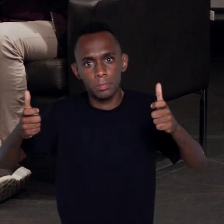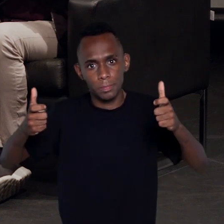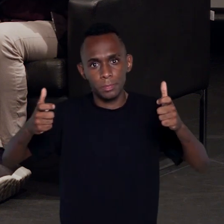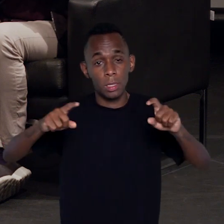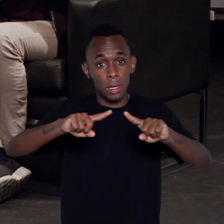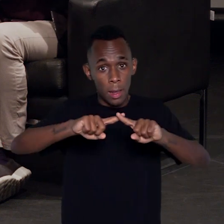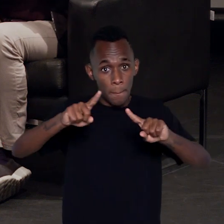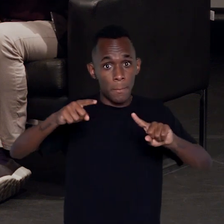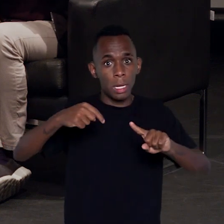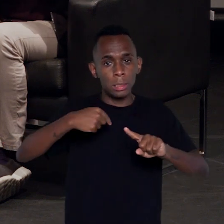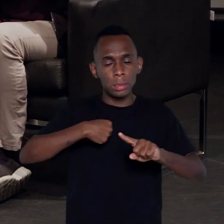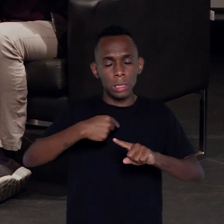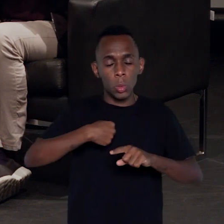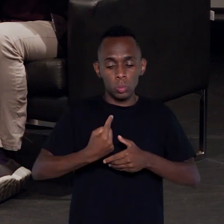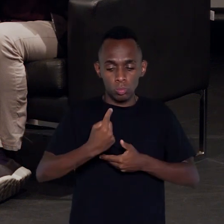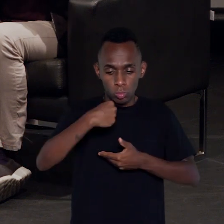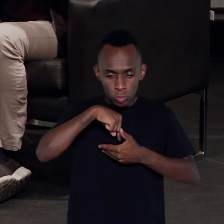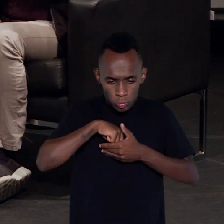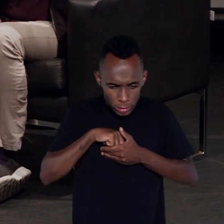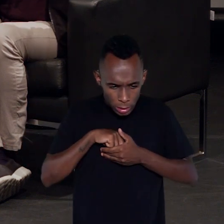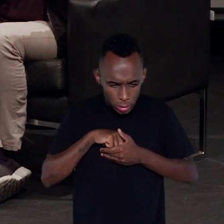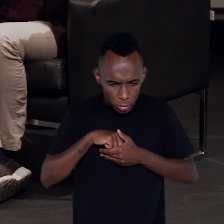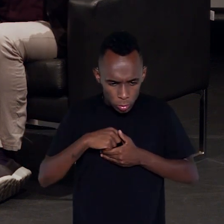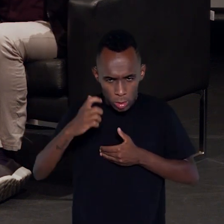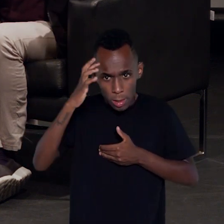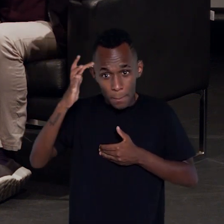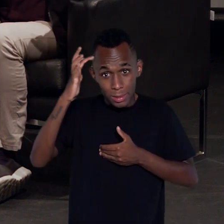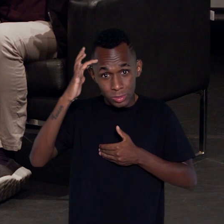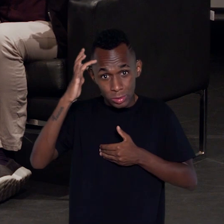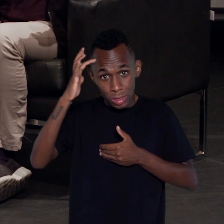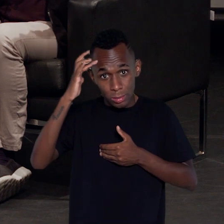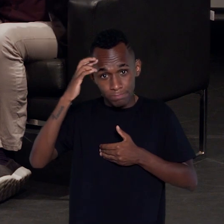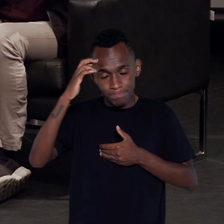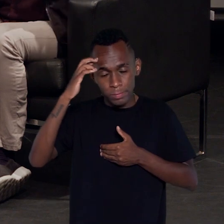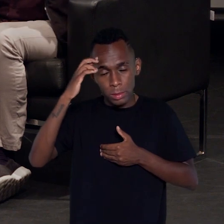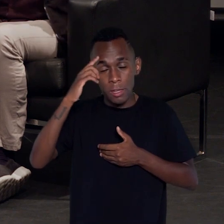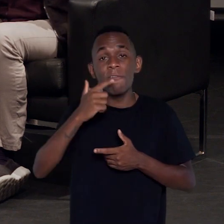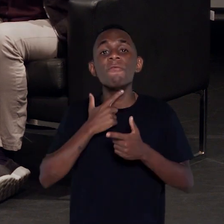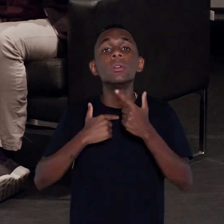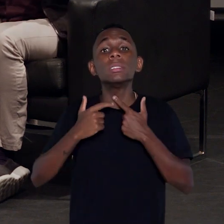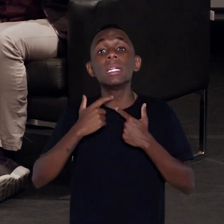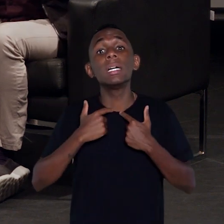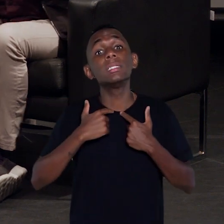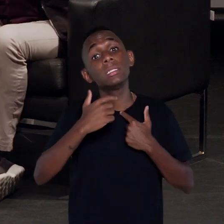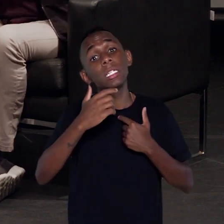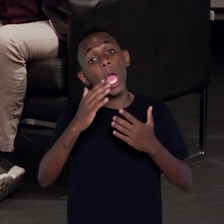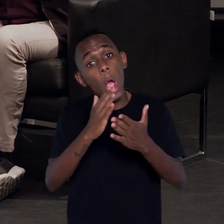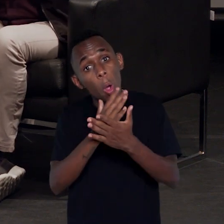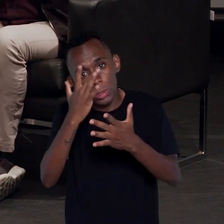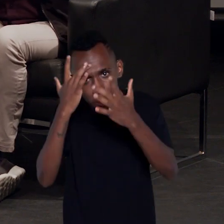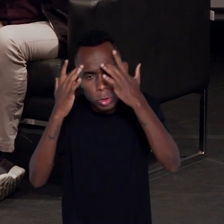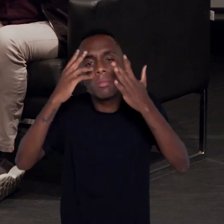mas eu tenho no meu horizonte que este livro será lido, né, por alguém.